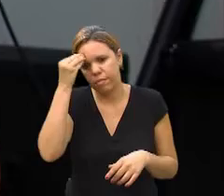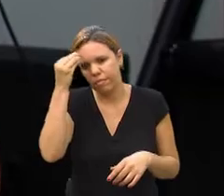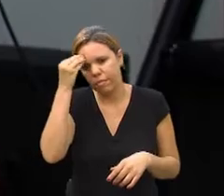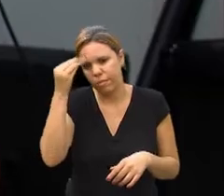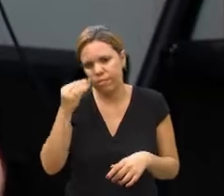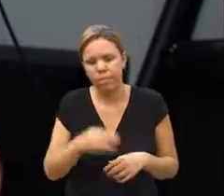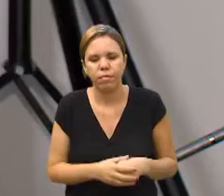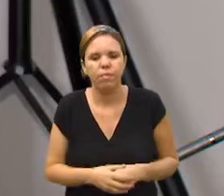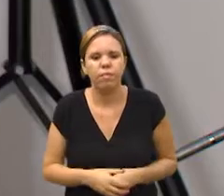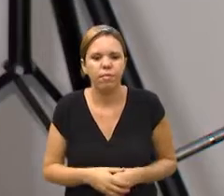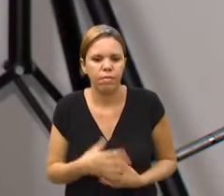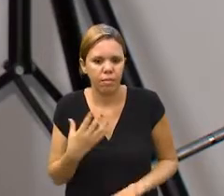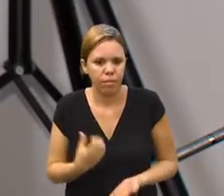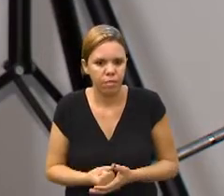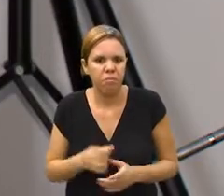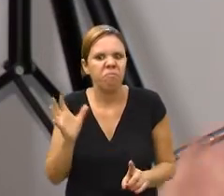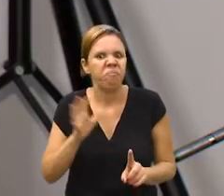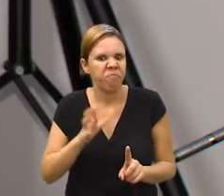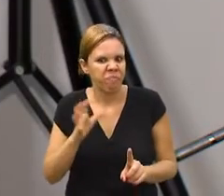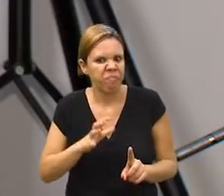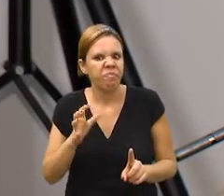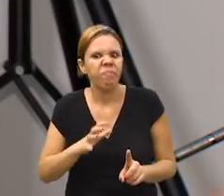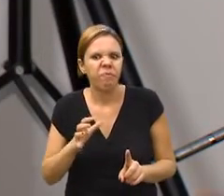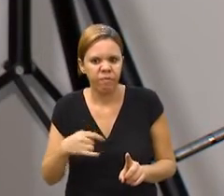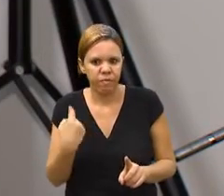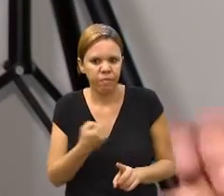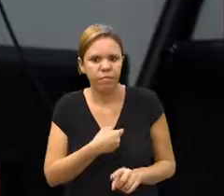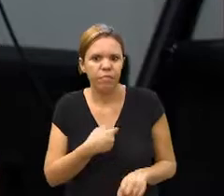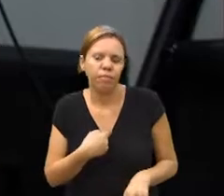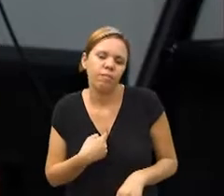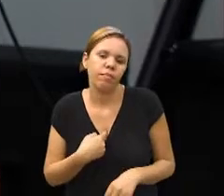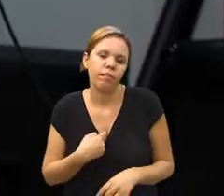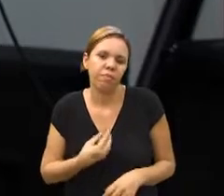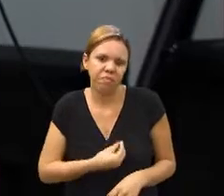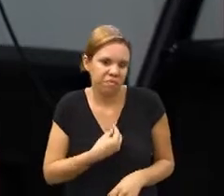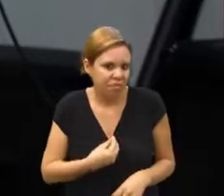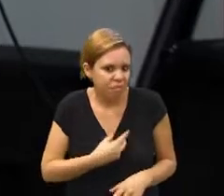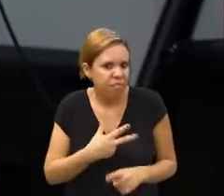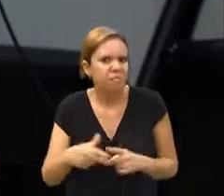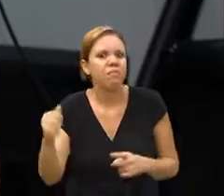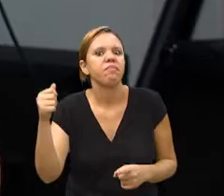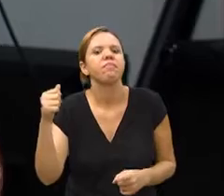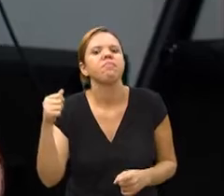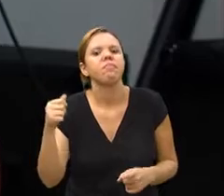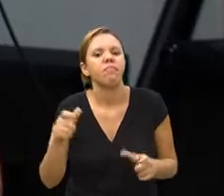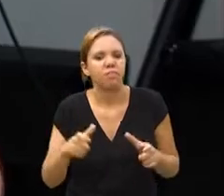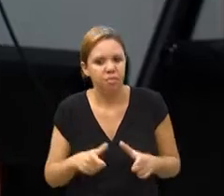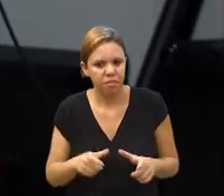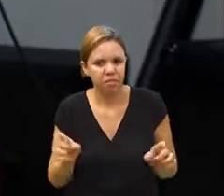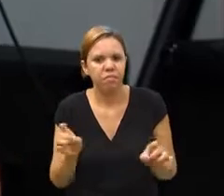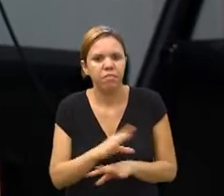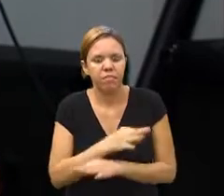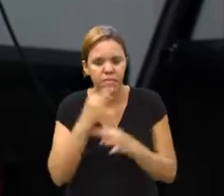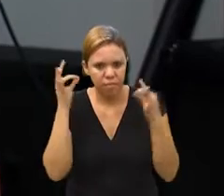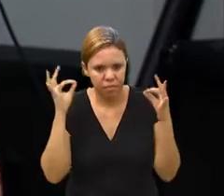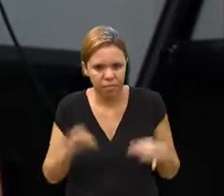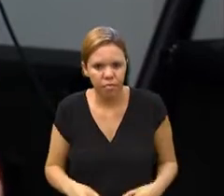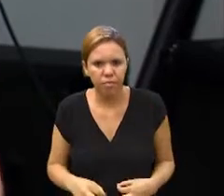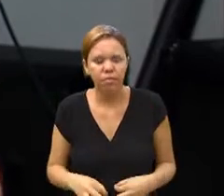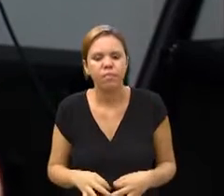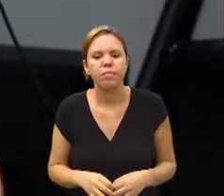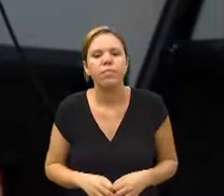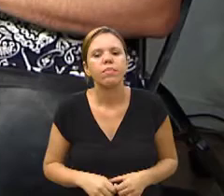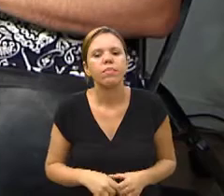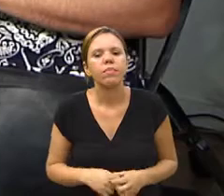memorável de gravação, porque a pressão foi grande, a gente entrou e mesmo assim sobreviveu e o disco ficou redondo. Bem redondo, e ele